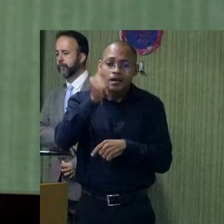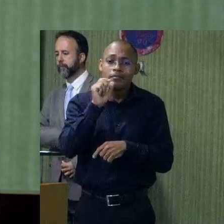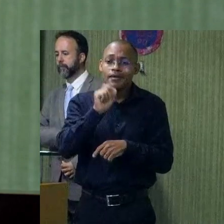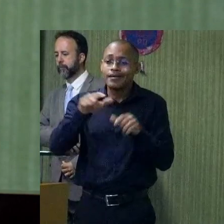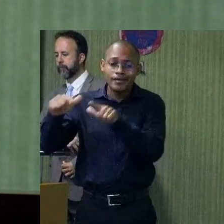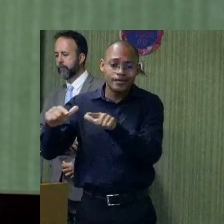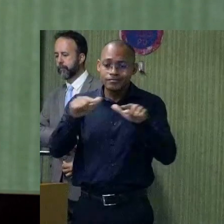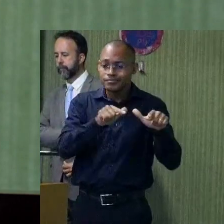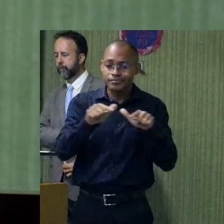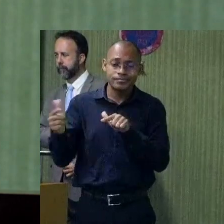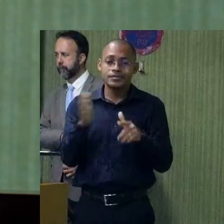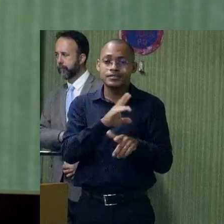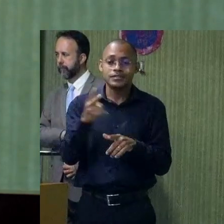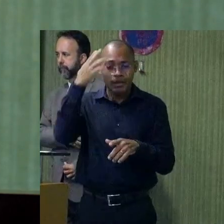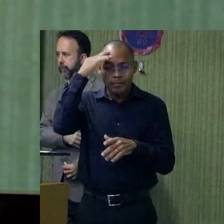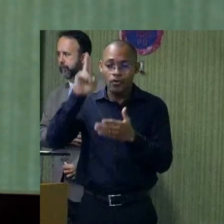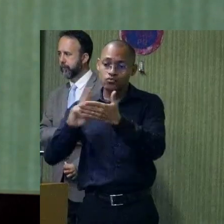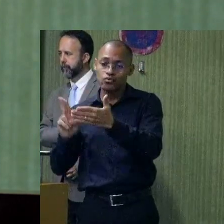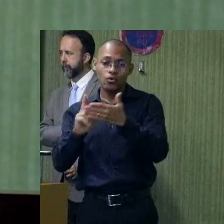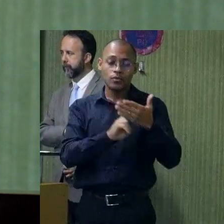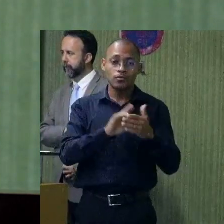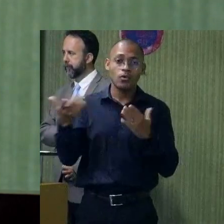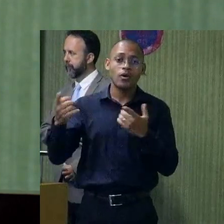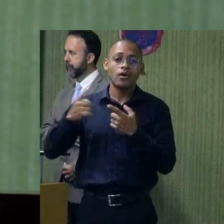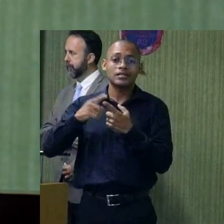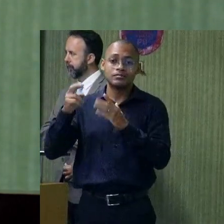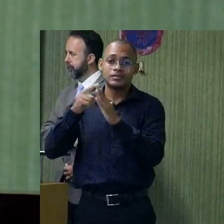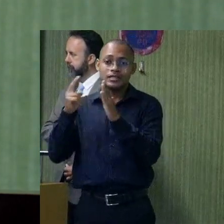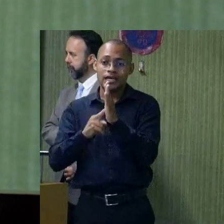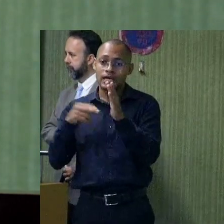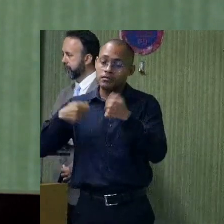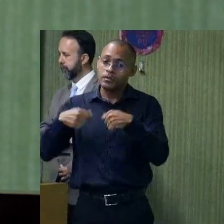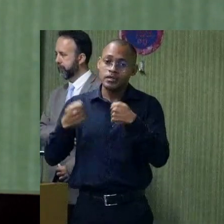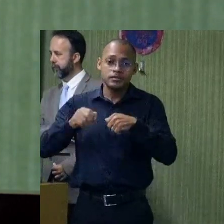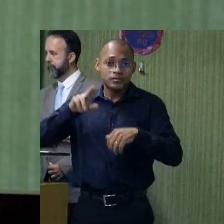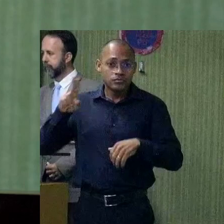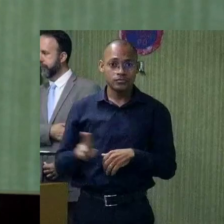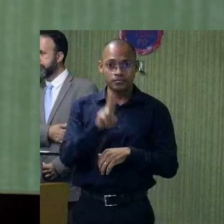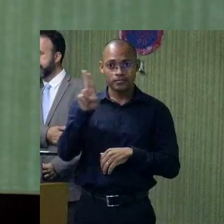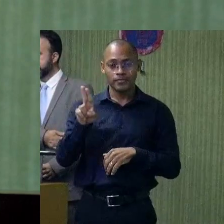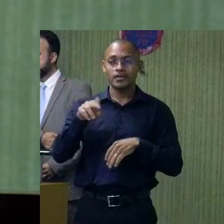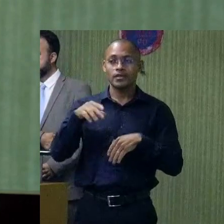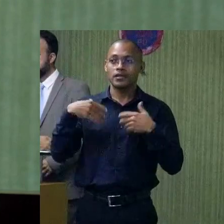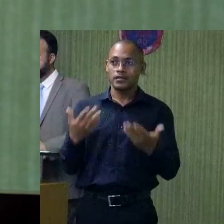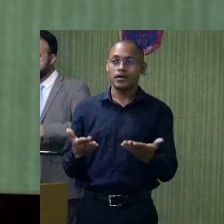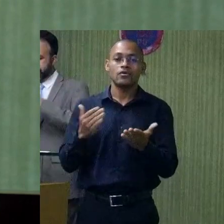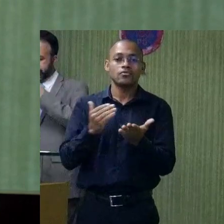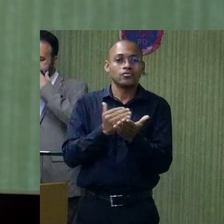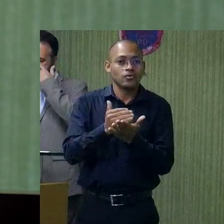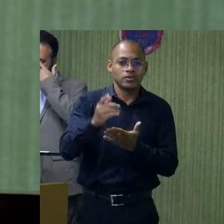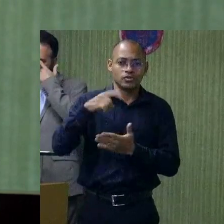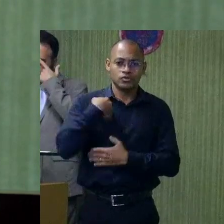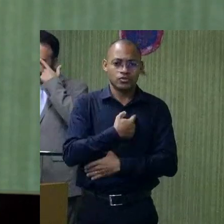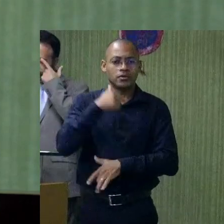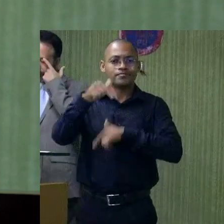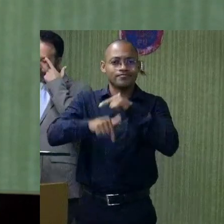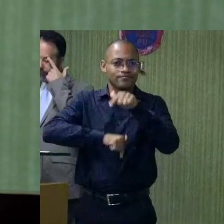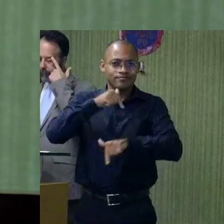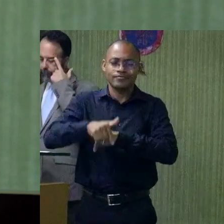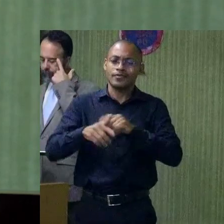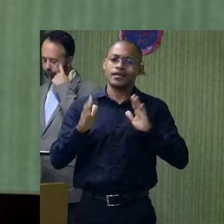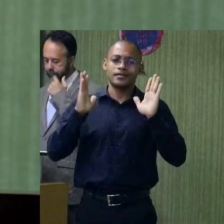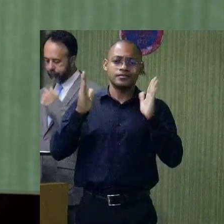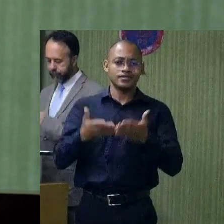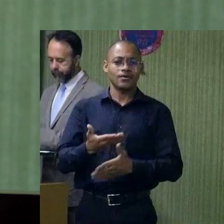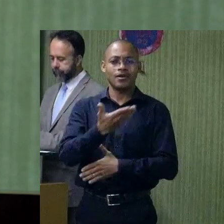território e quais as políticas públicas precisam ser acionadas então desde o início nós já trabalhamos com isso colega dos Direitos